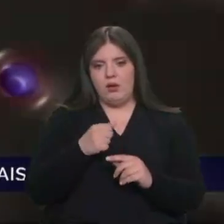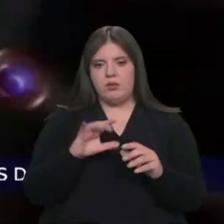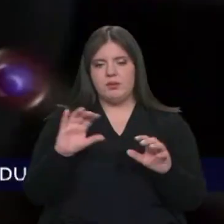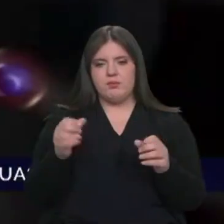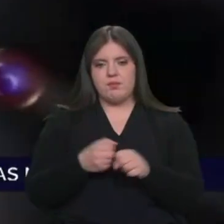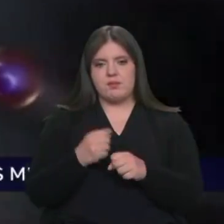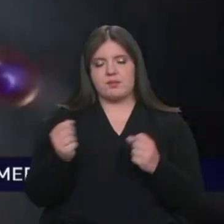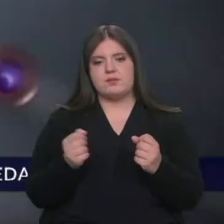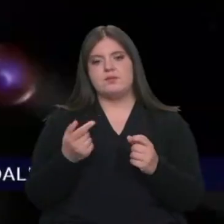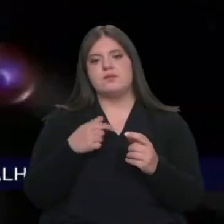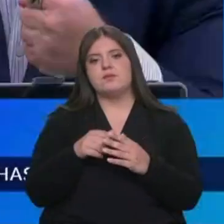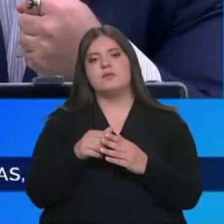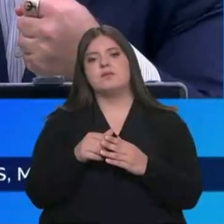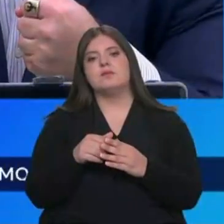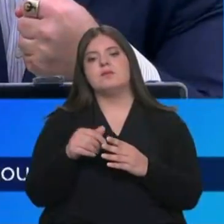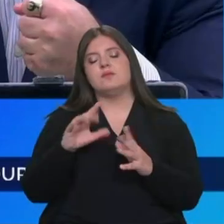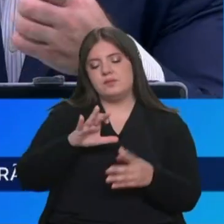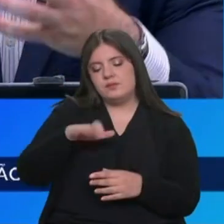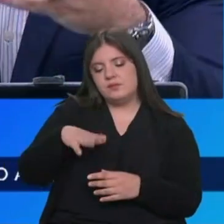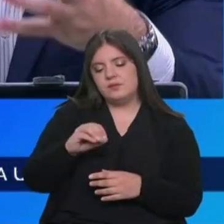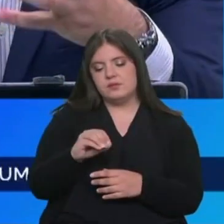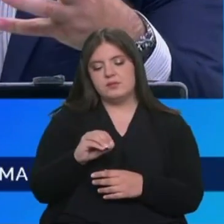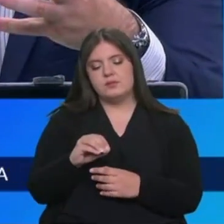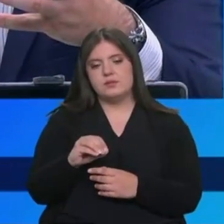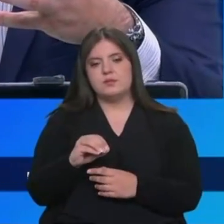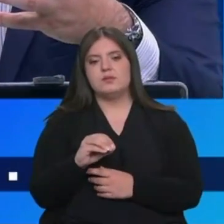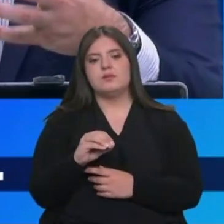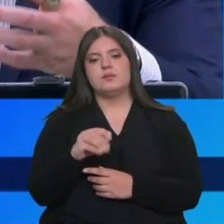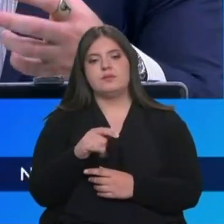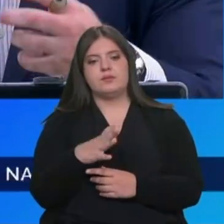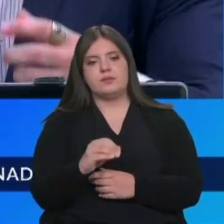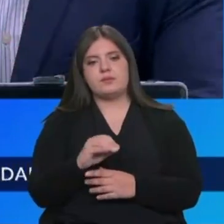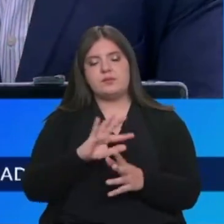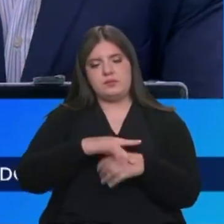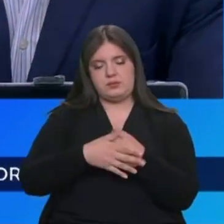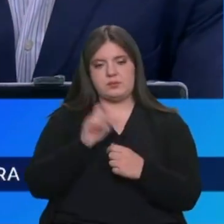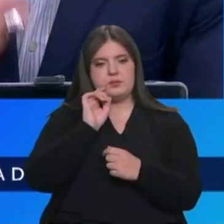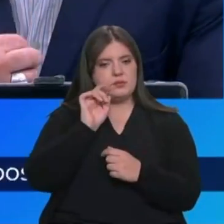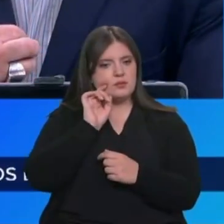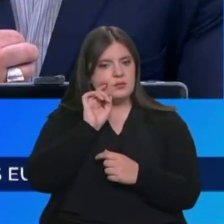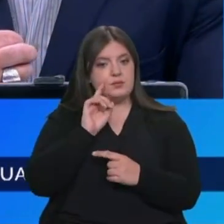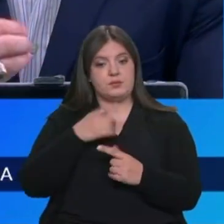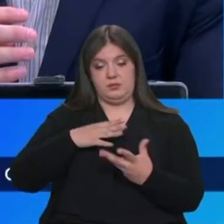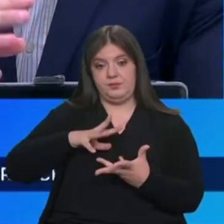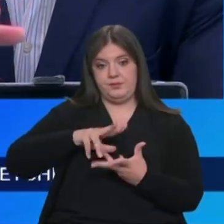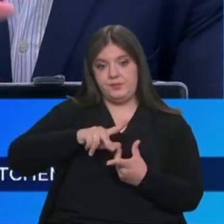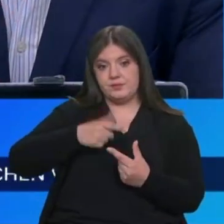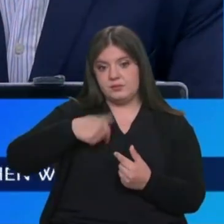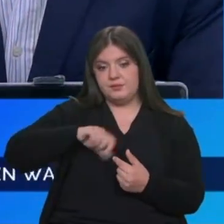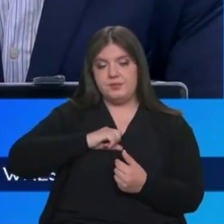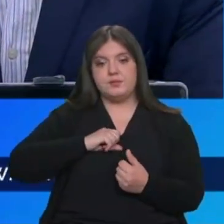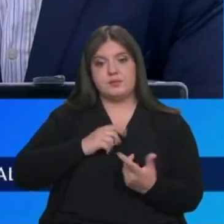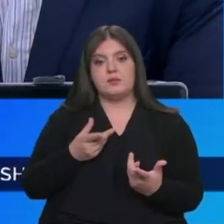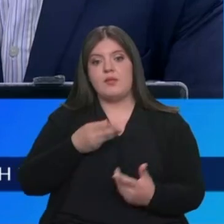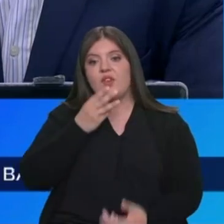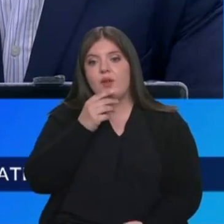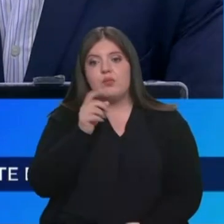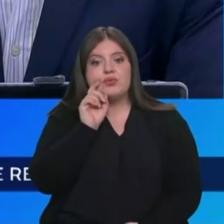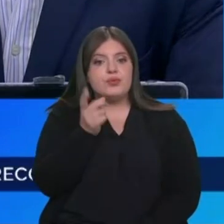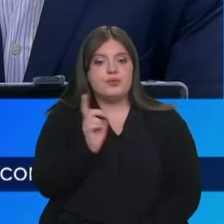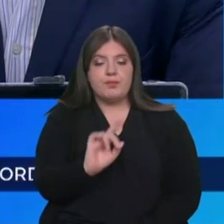comprimir tremendamente a nossa heliosfera, a nossa camada protetora, de modo a que a Terra não foi protegida